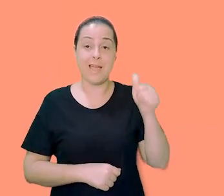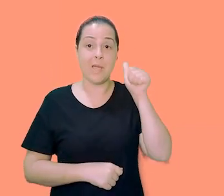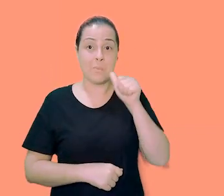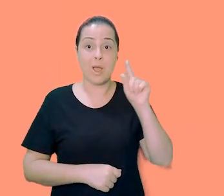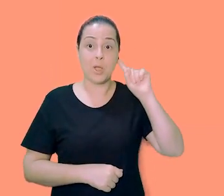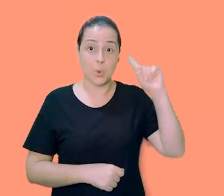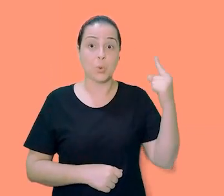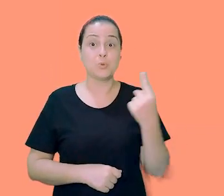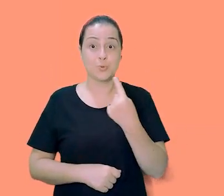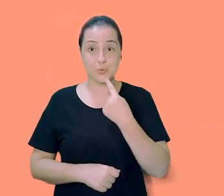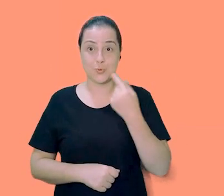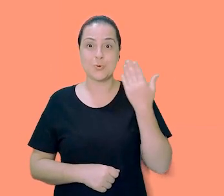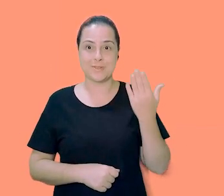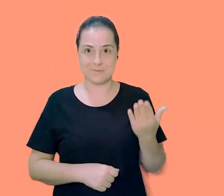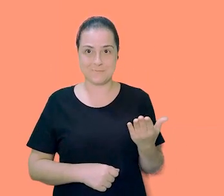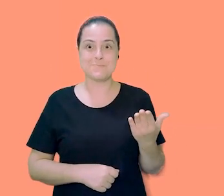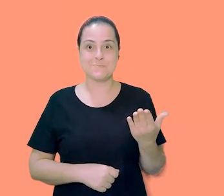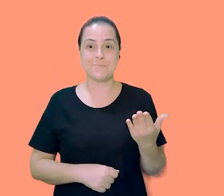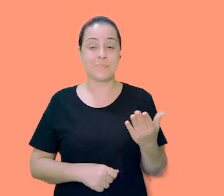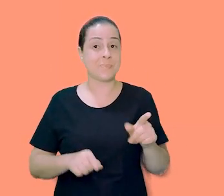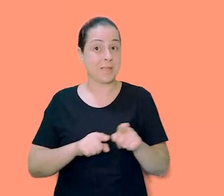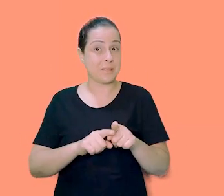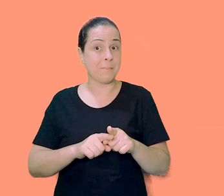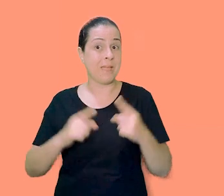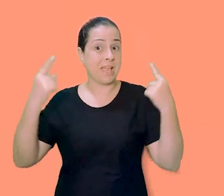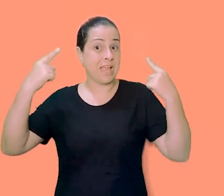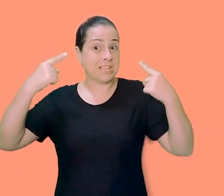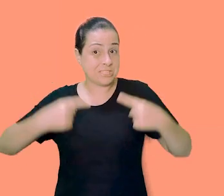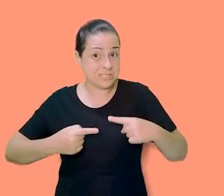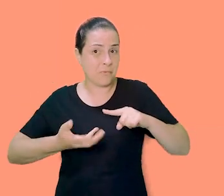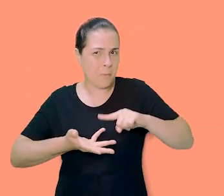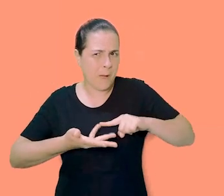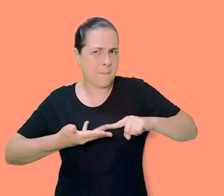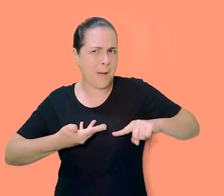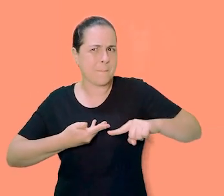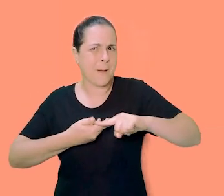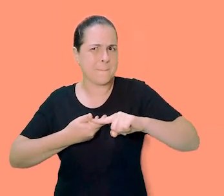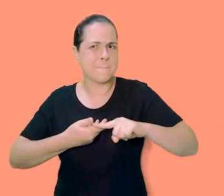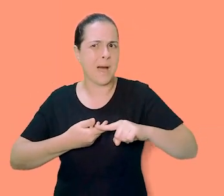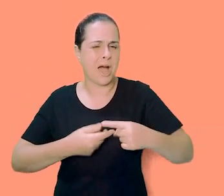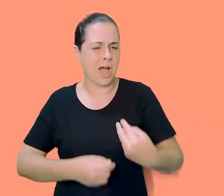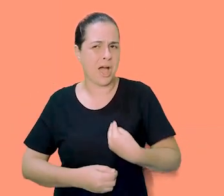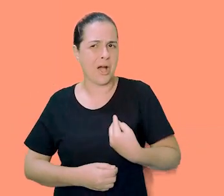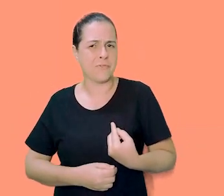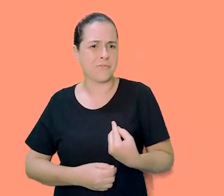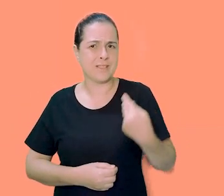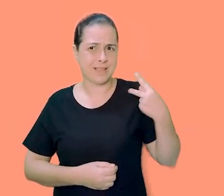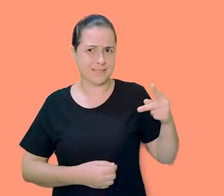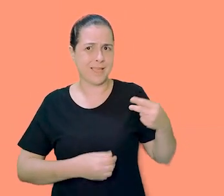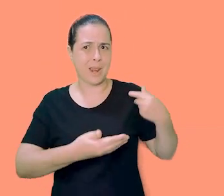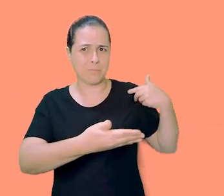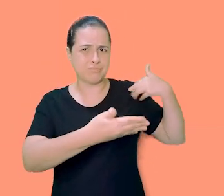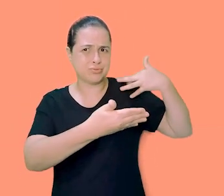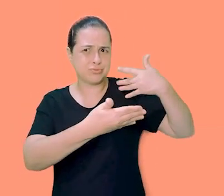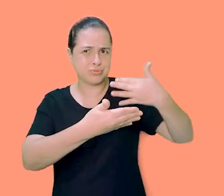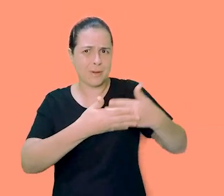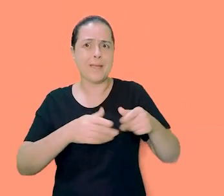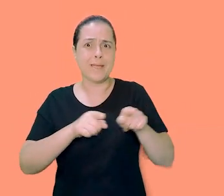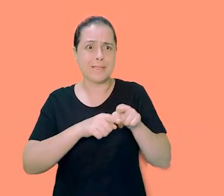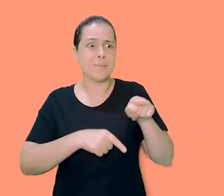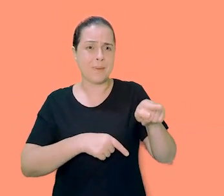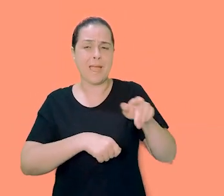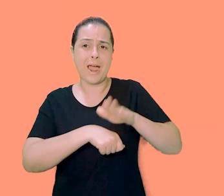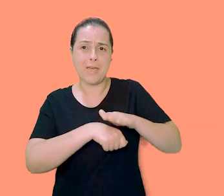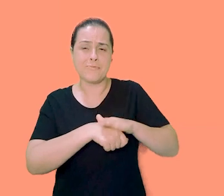mulher surda e todos os desafios que permearam aí essa jornada dela e o tanto que ela